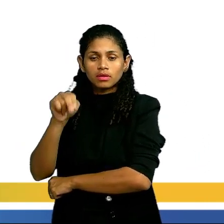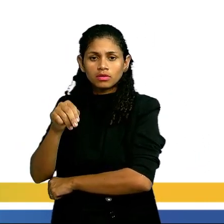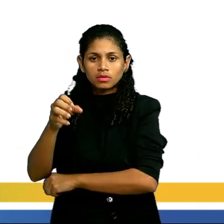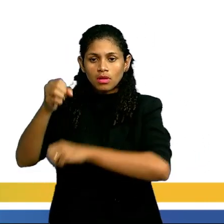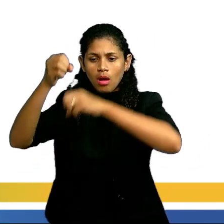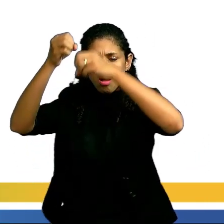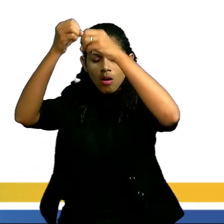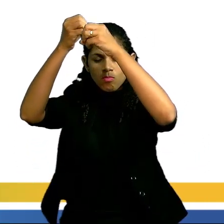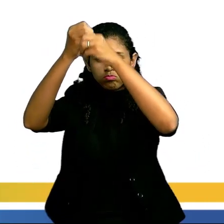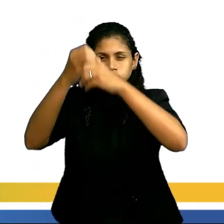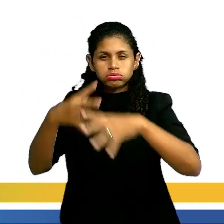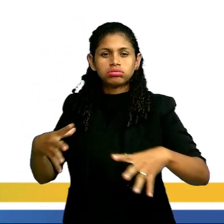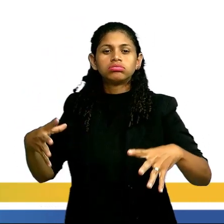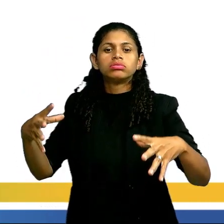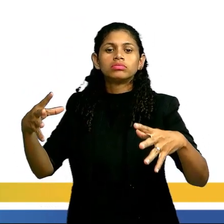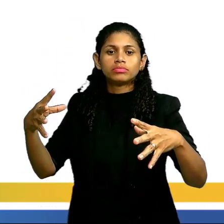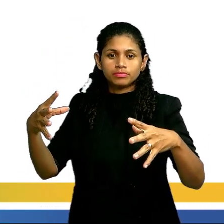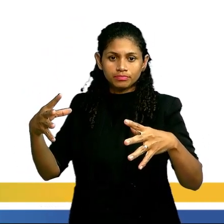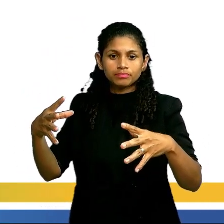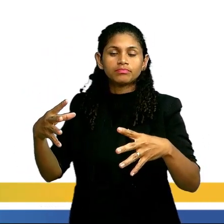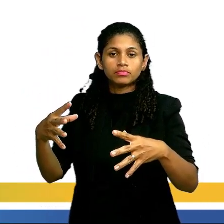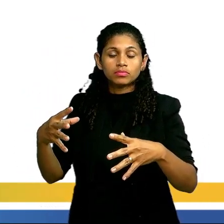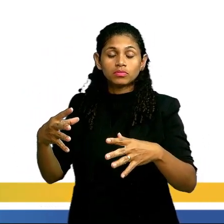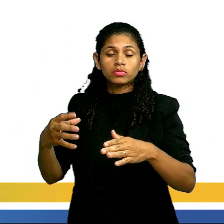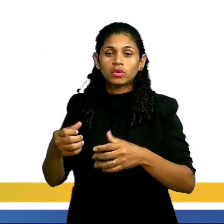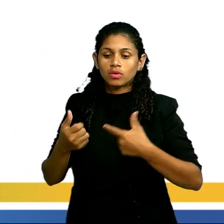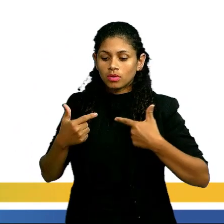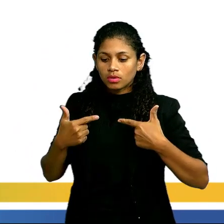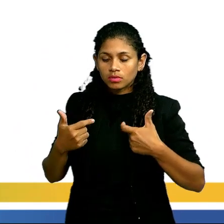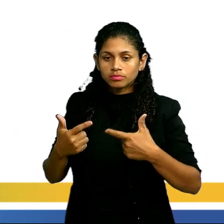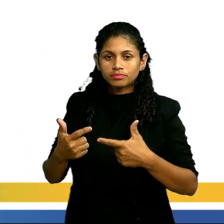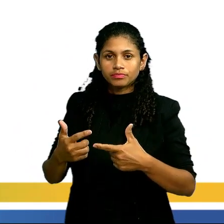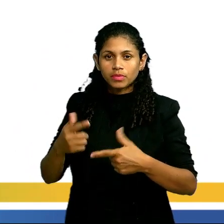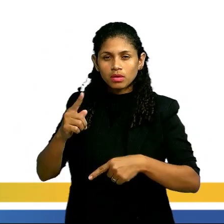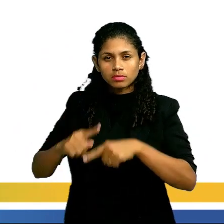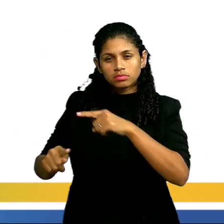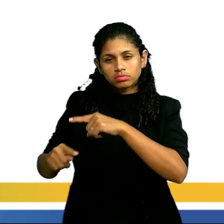Estados Unidos da América. O armamento em questão, que levou a